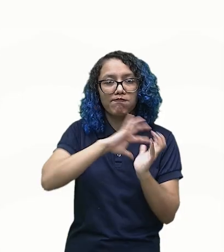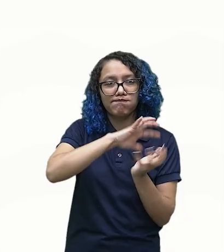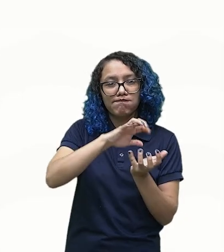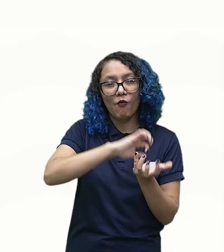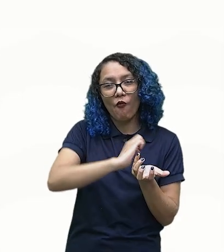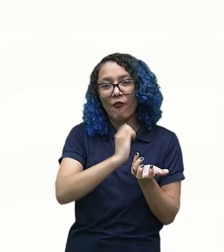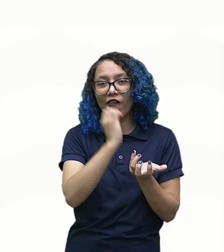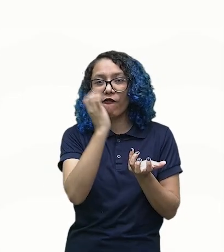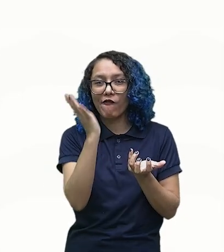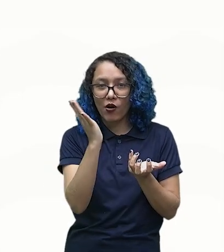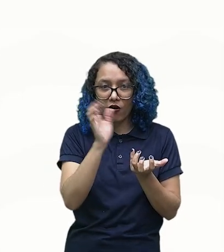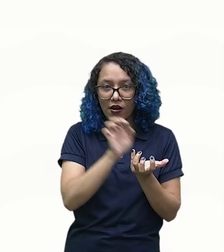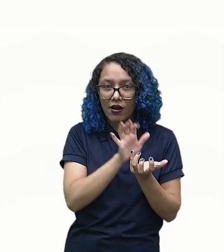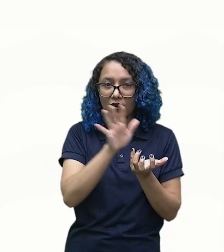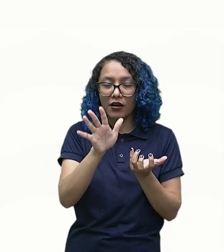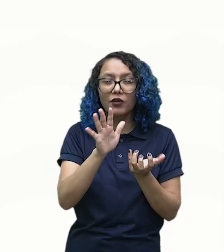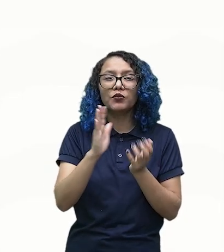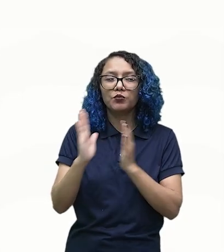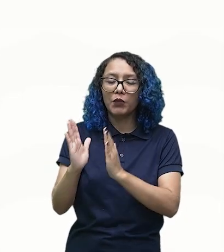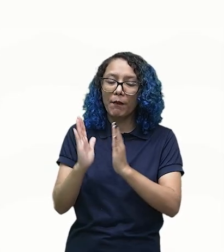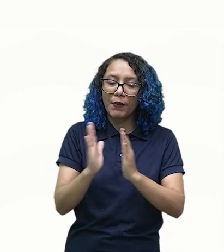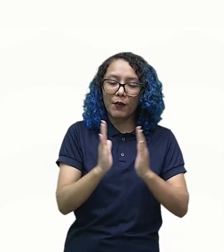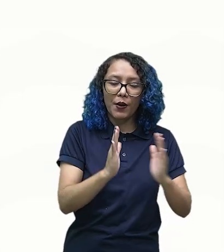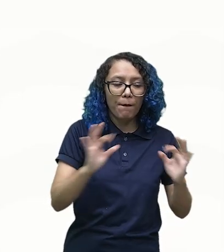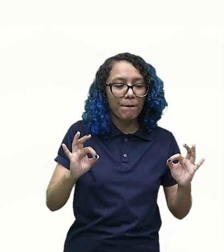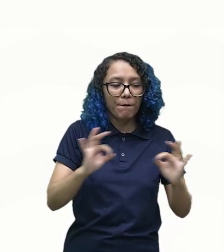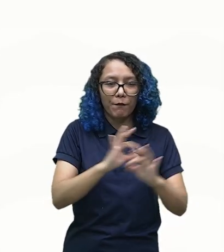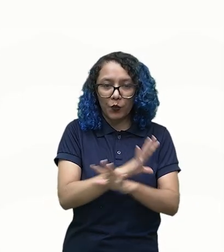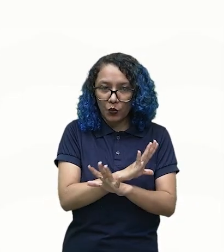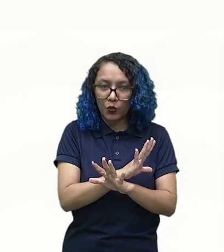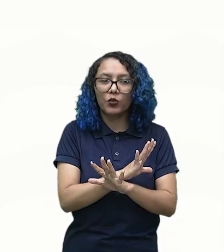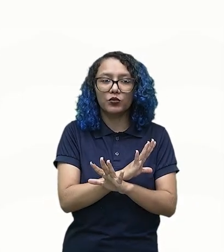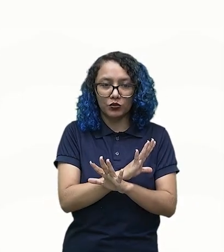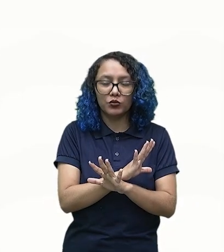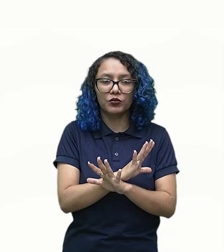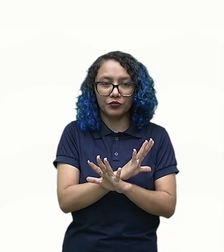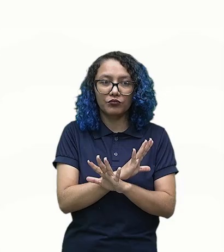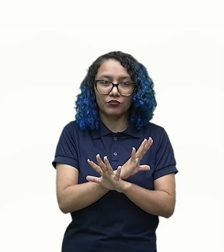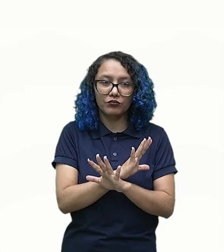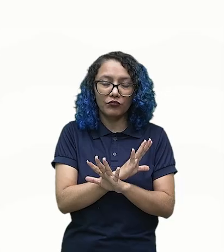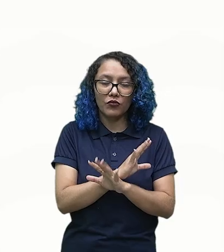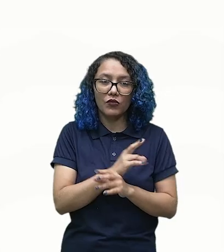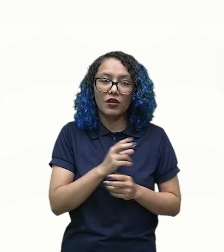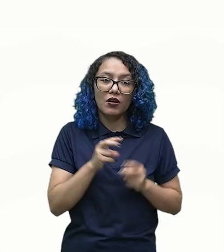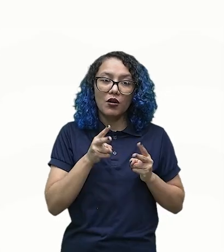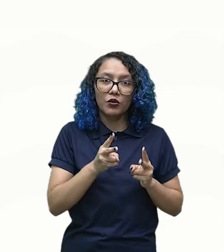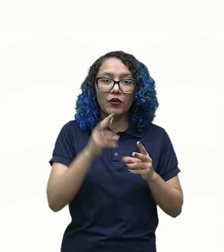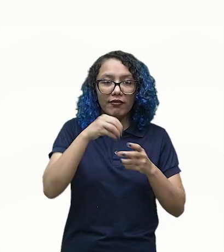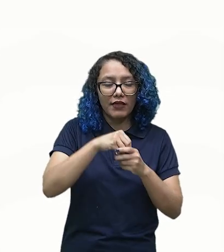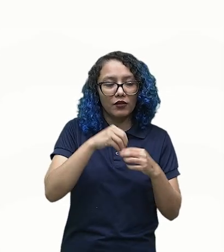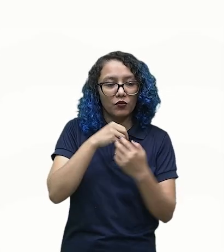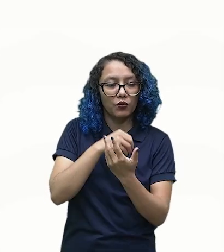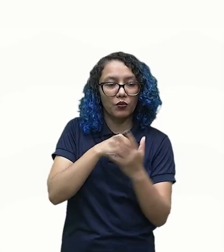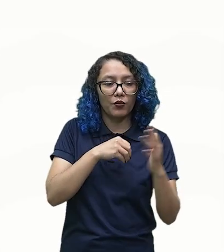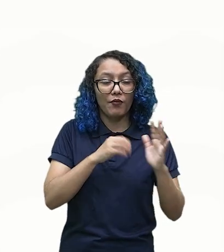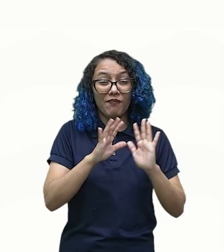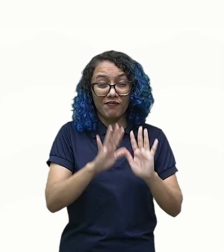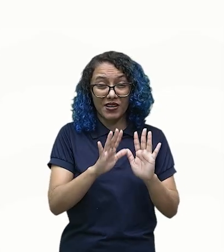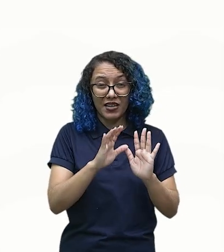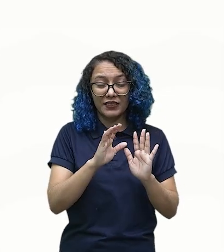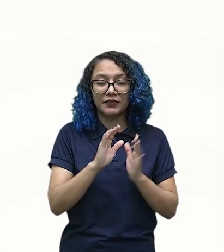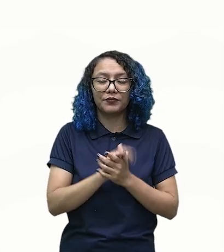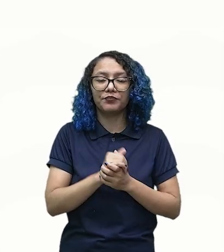gente percebe que o ciclo ele é completado, fica ali retido, né, na natureza. Com relação, quando